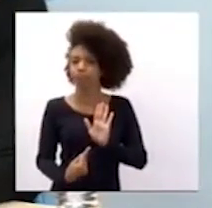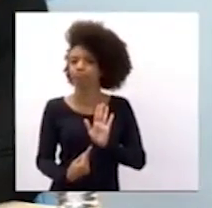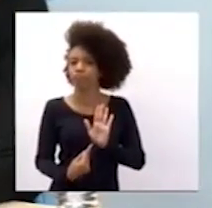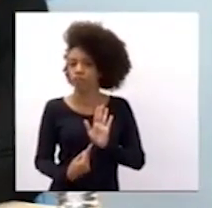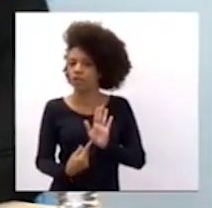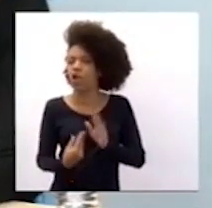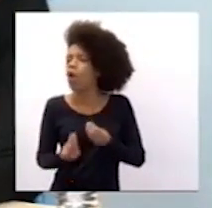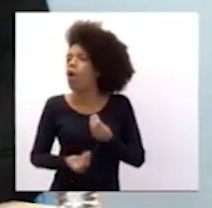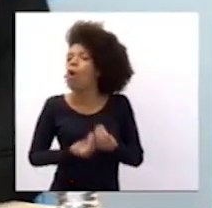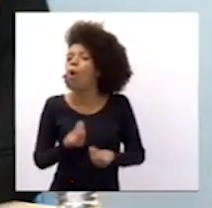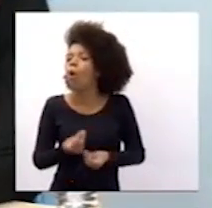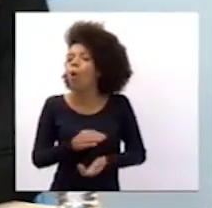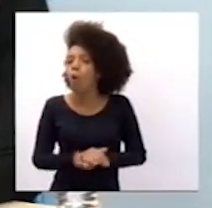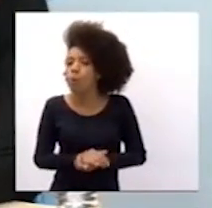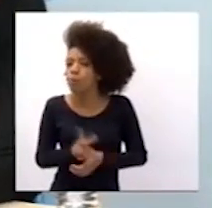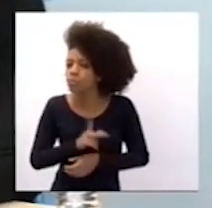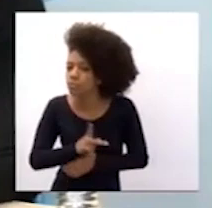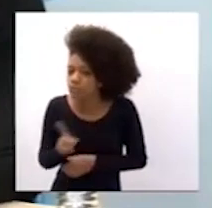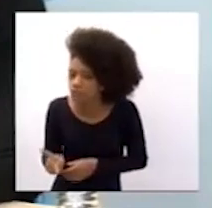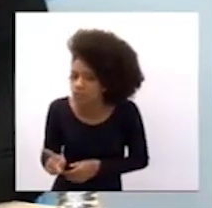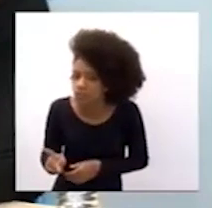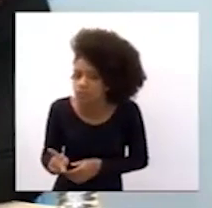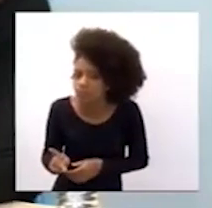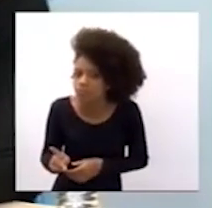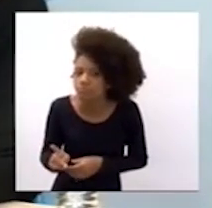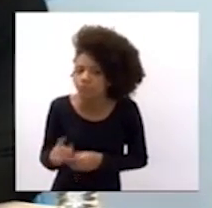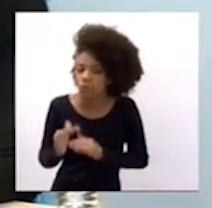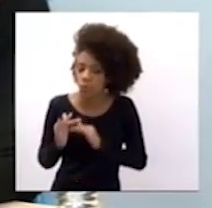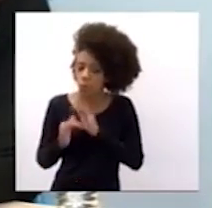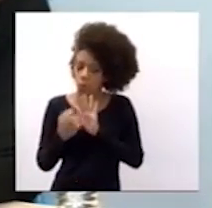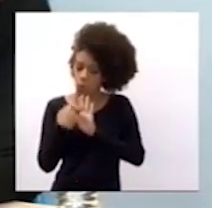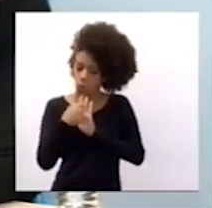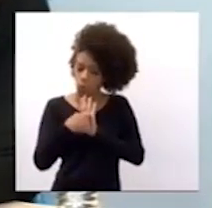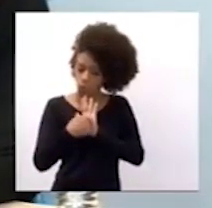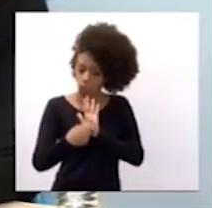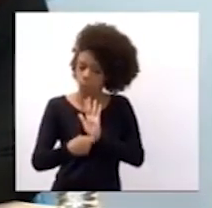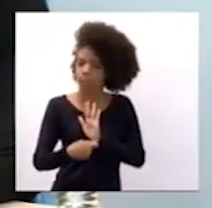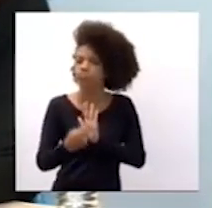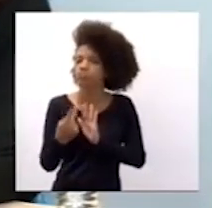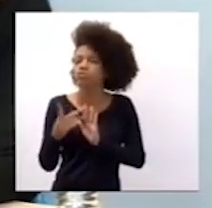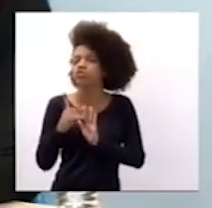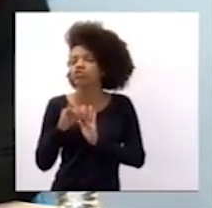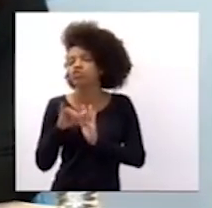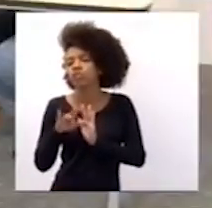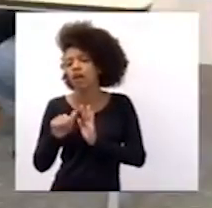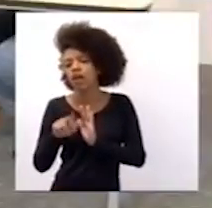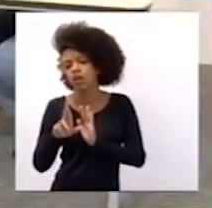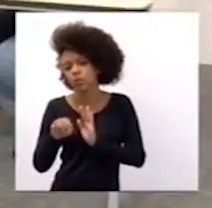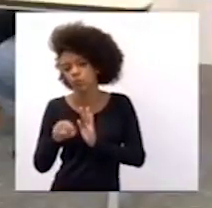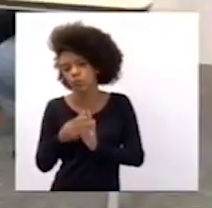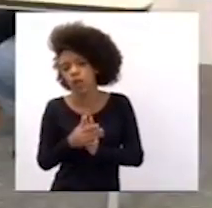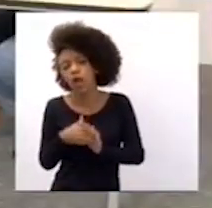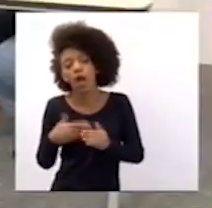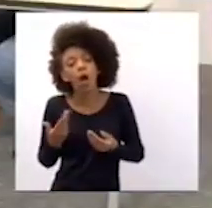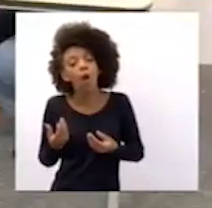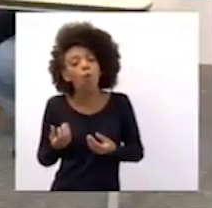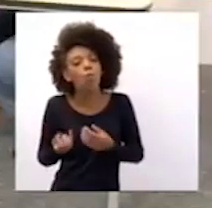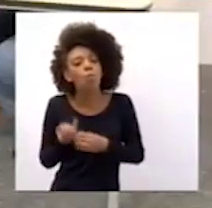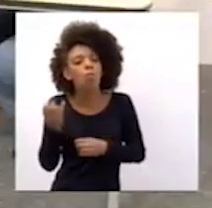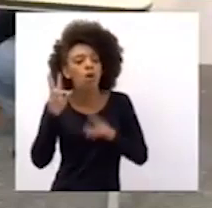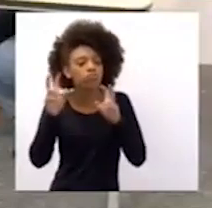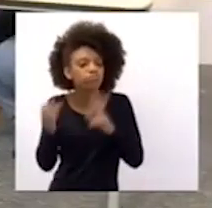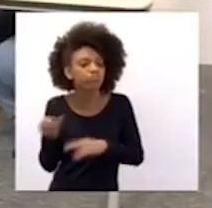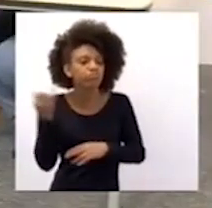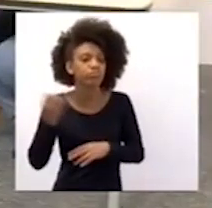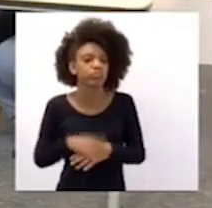será que os nossos professores construíram aí esse diário? Quais são os pontos que eles acharam mais importantes